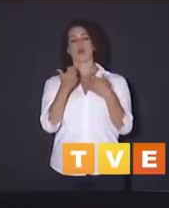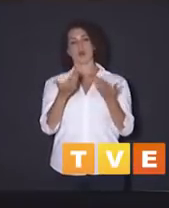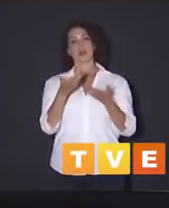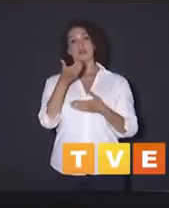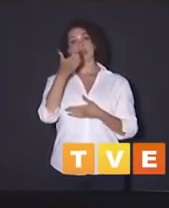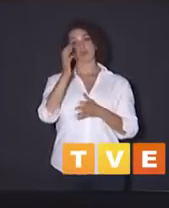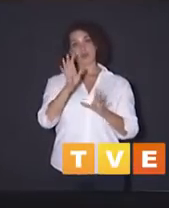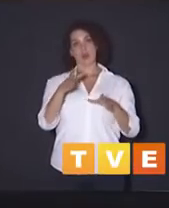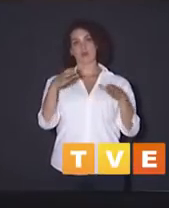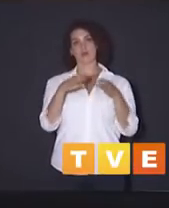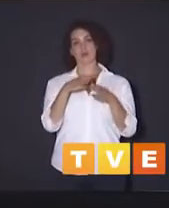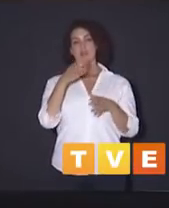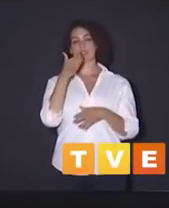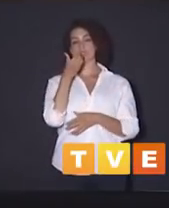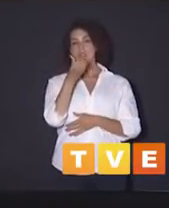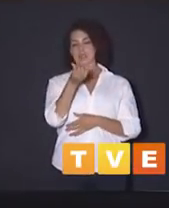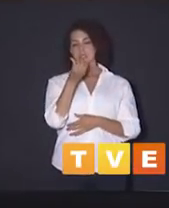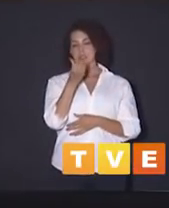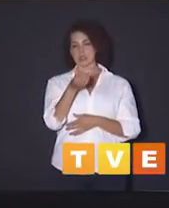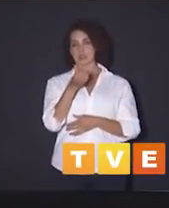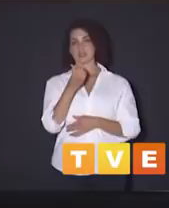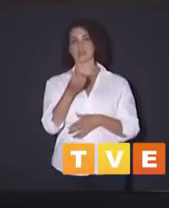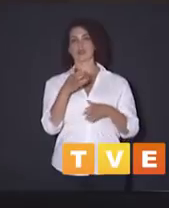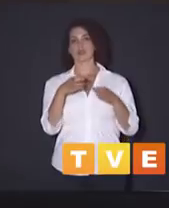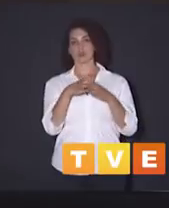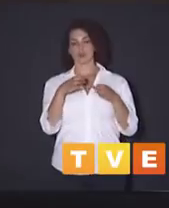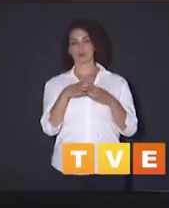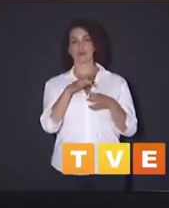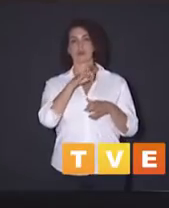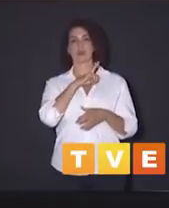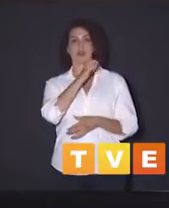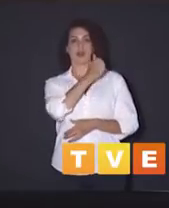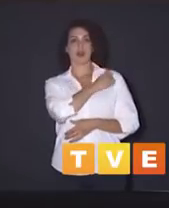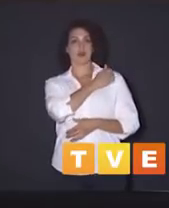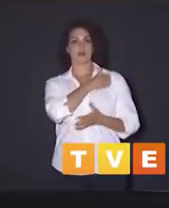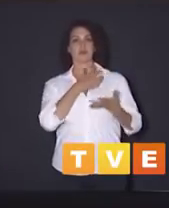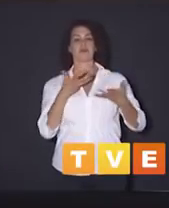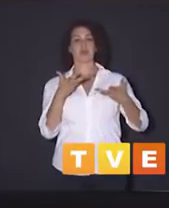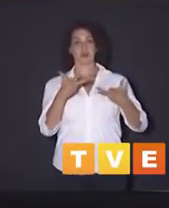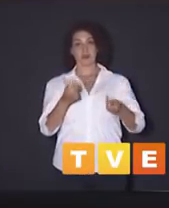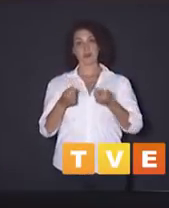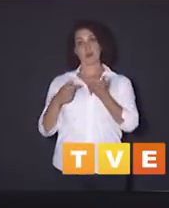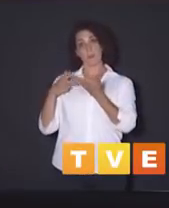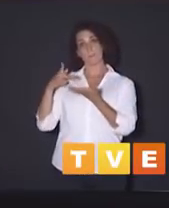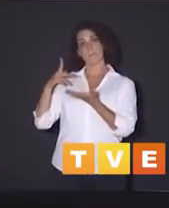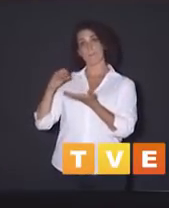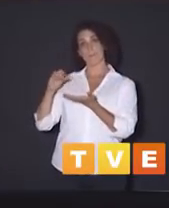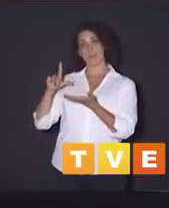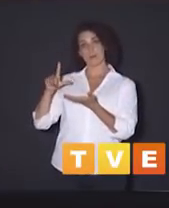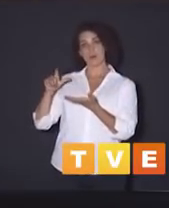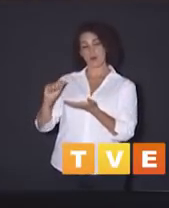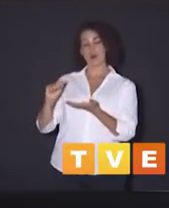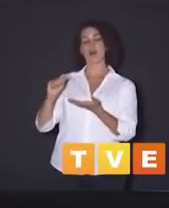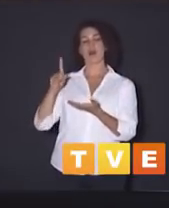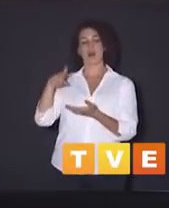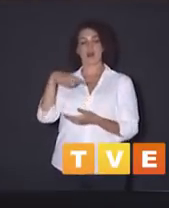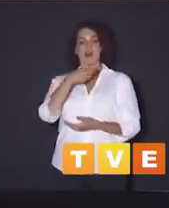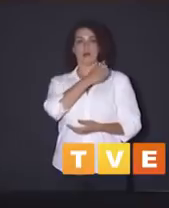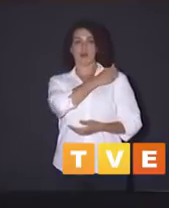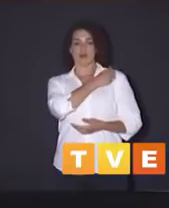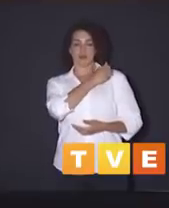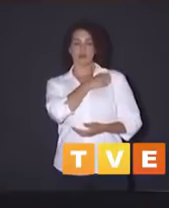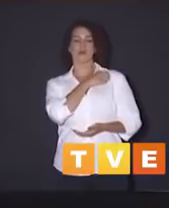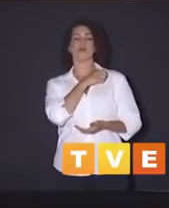turma com alunos tão brilhantes quanto paulo ribeiro a major denis que ganhou eo medalha berta